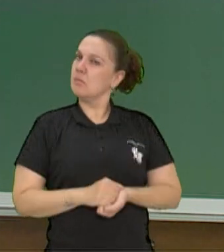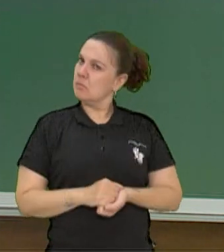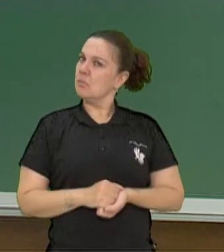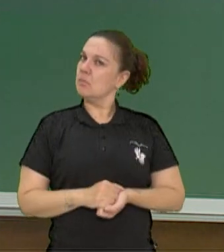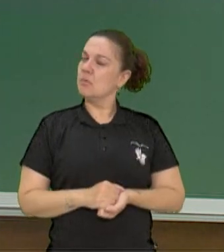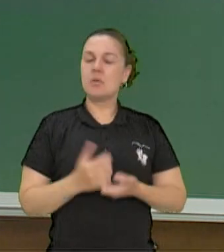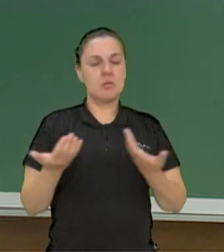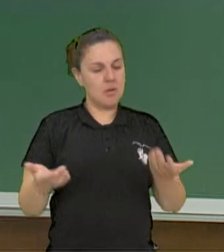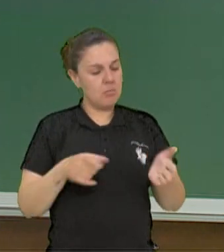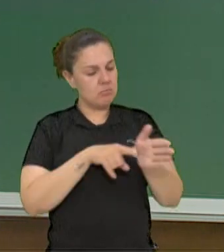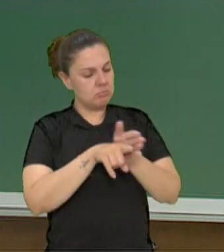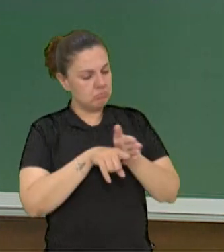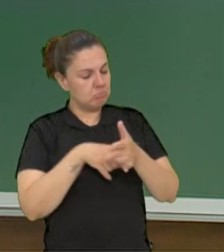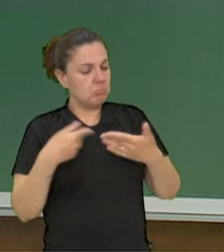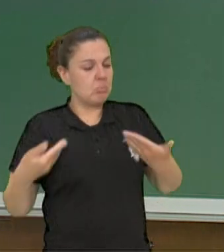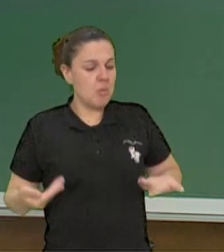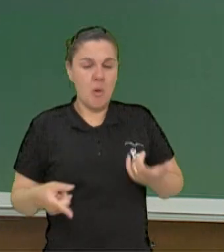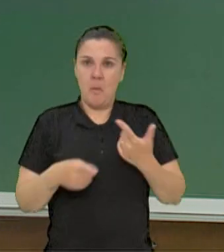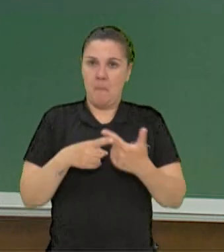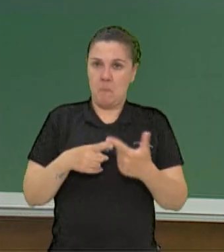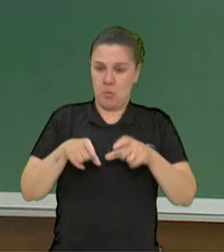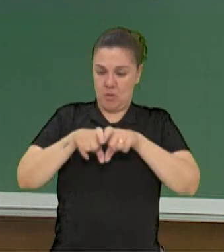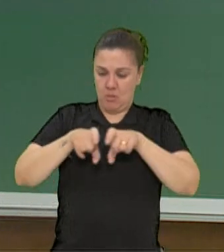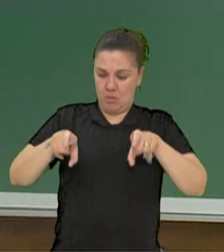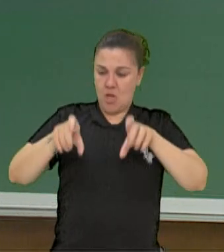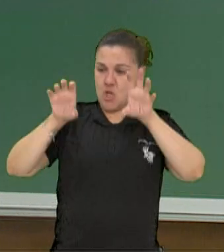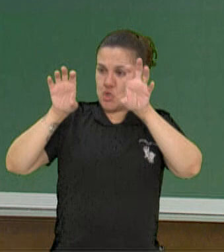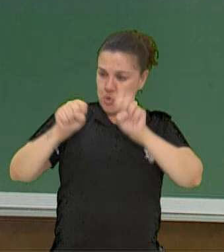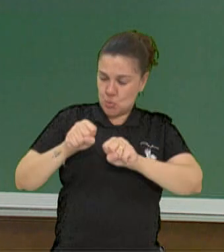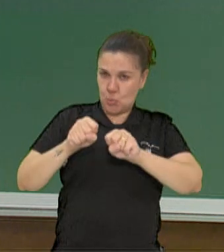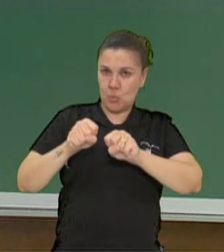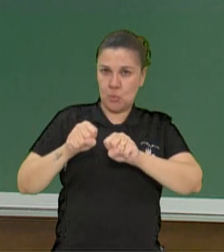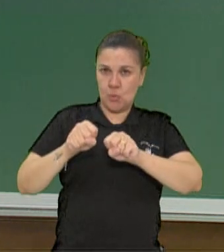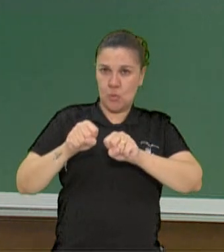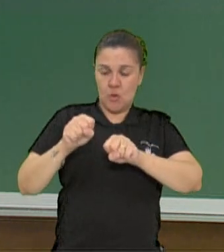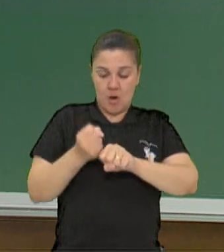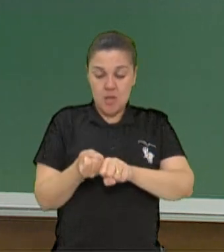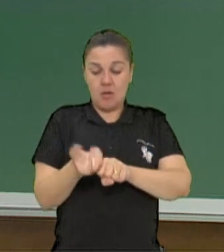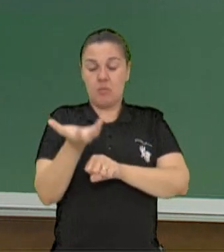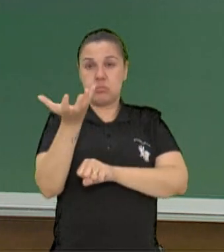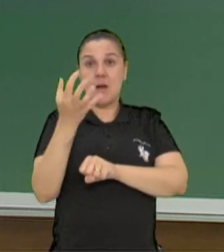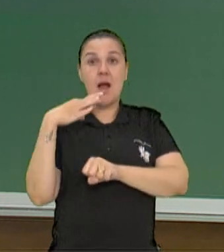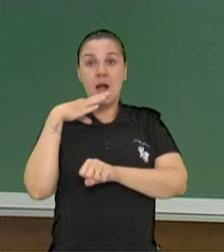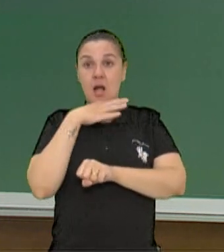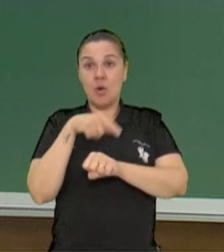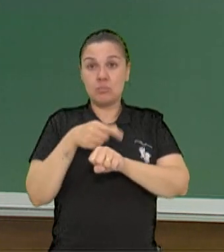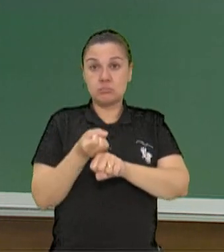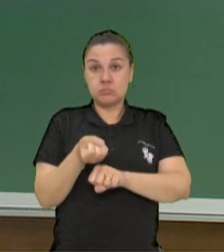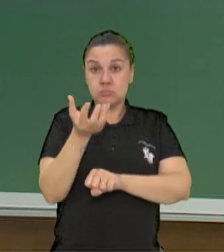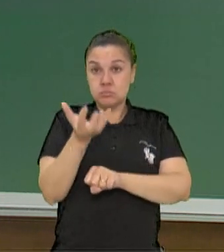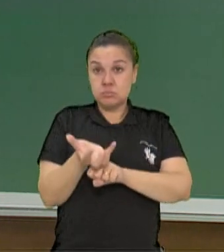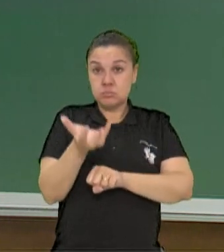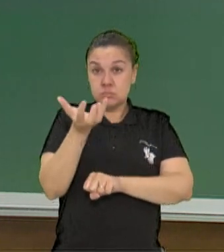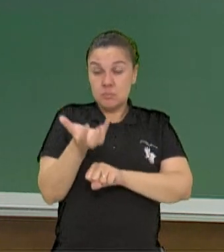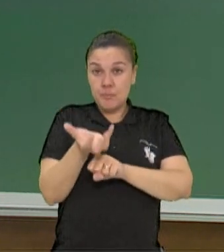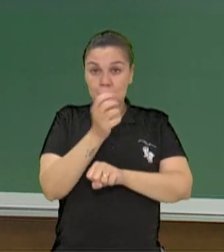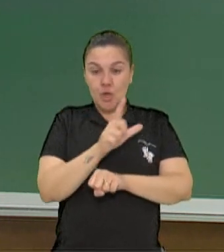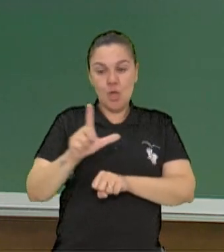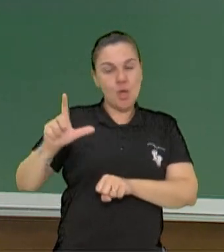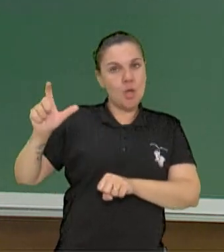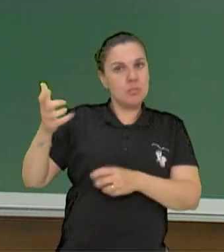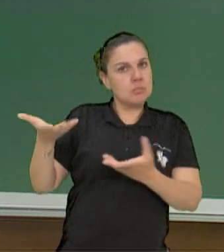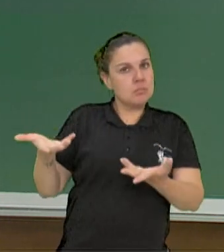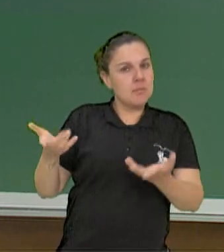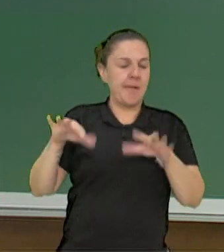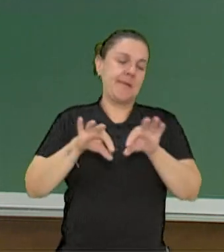queriam saber por quê. Por que que um material, quando ele está aquecido, ele começa a emitir luz, né? Isso parece algo